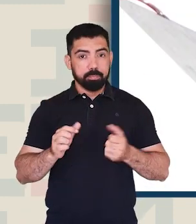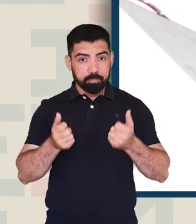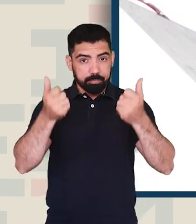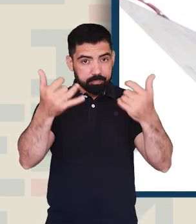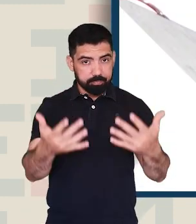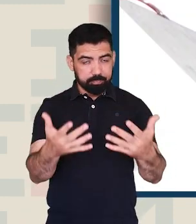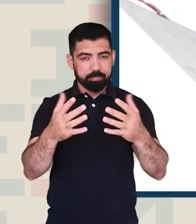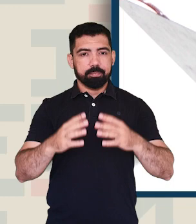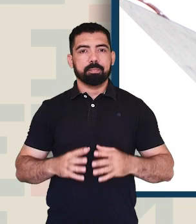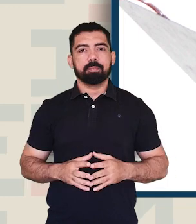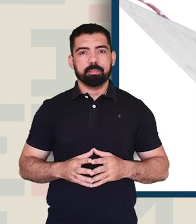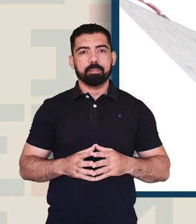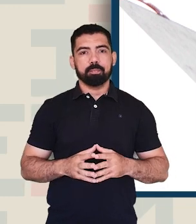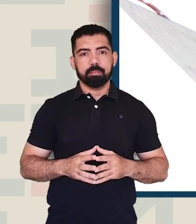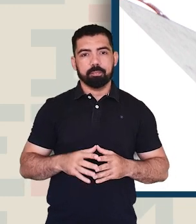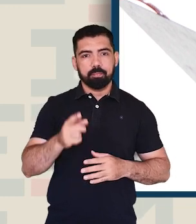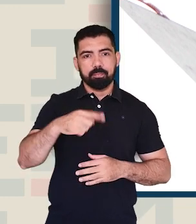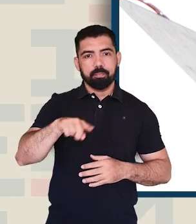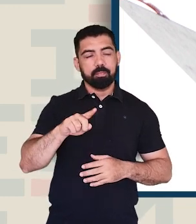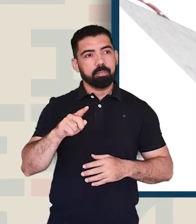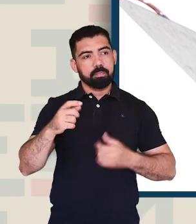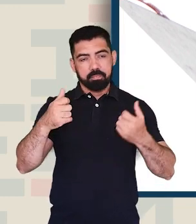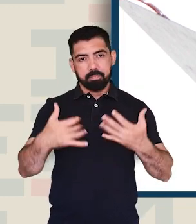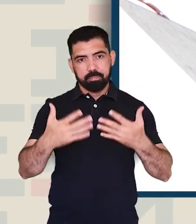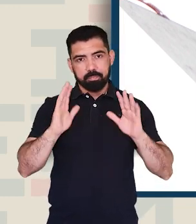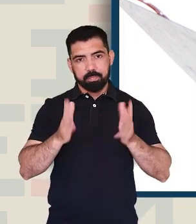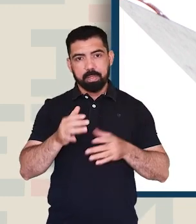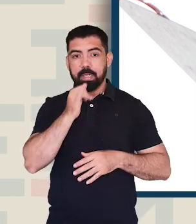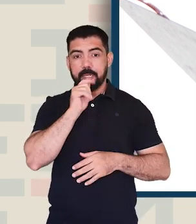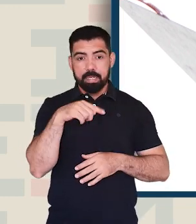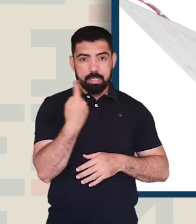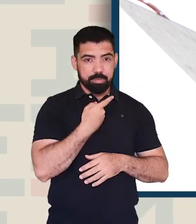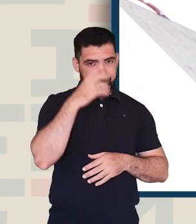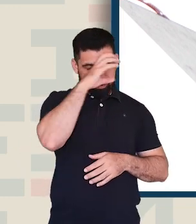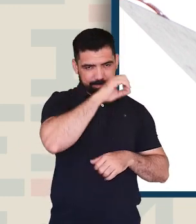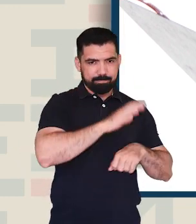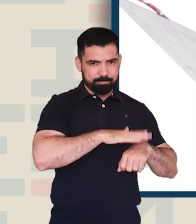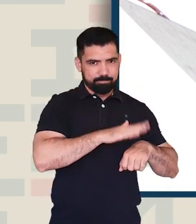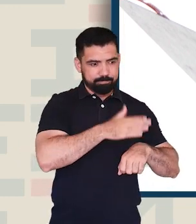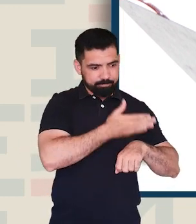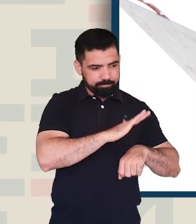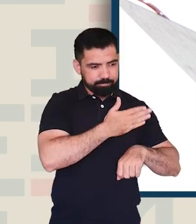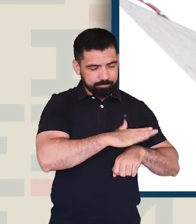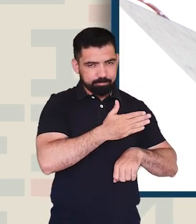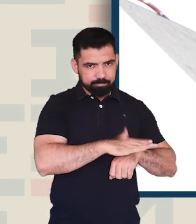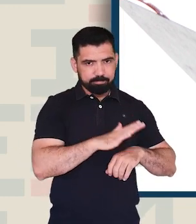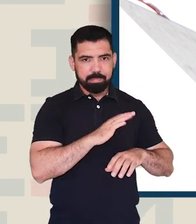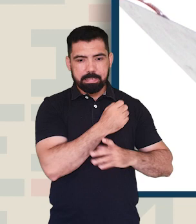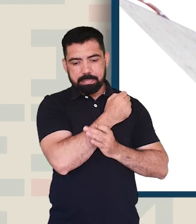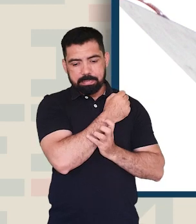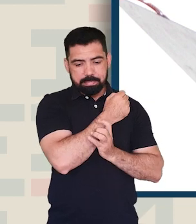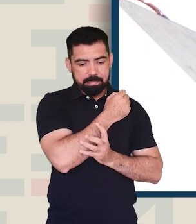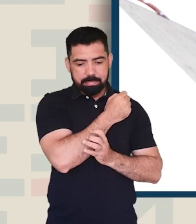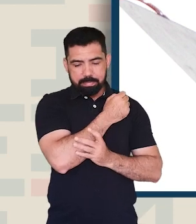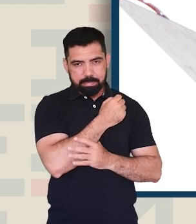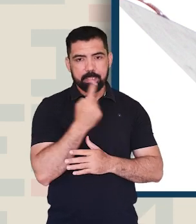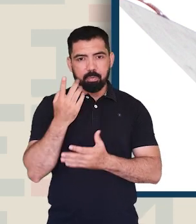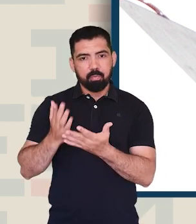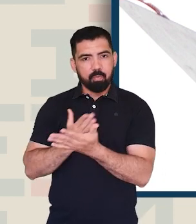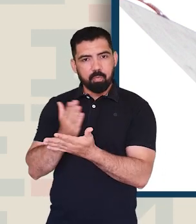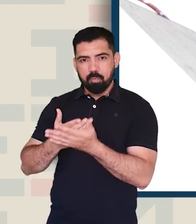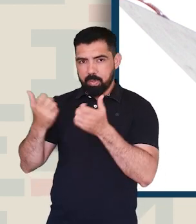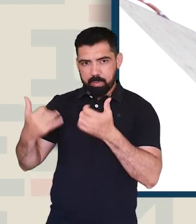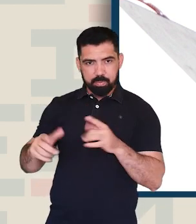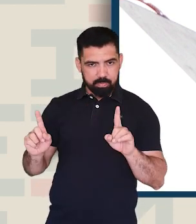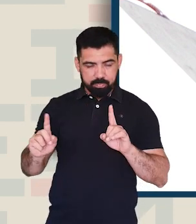para vocês, também uma dica que a gente só aprende na marra aqui, né? Nenhum livro diz isso,